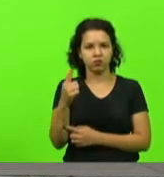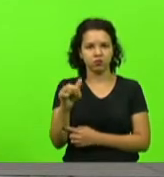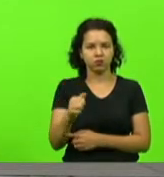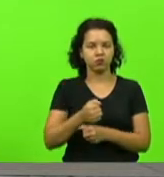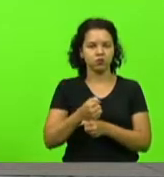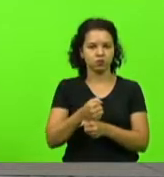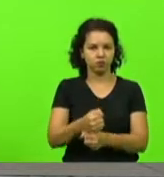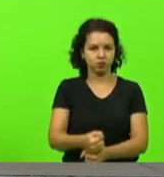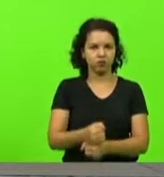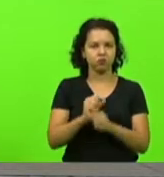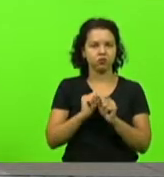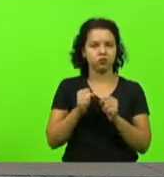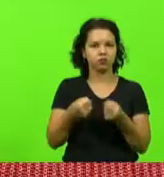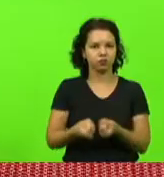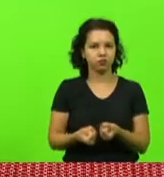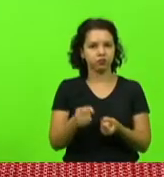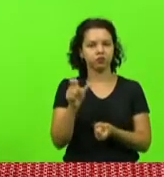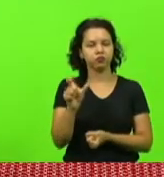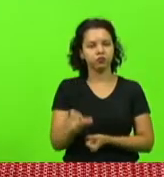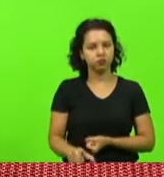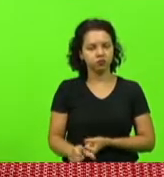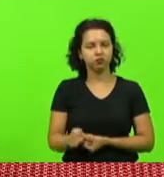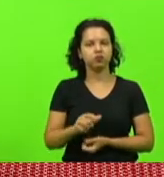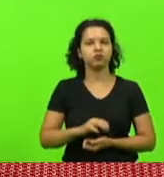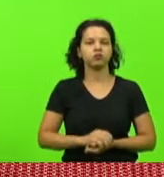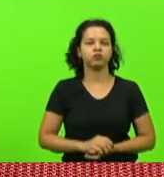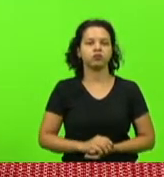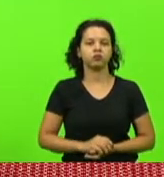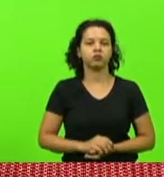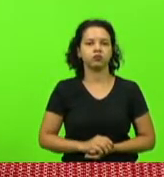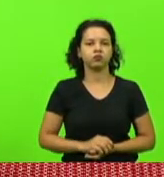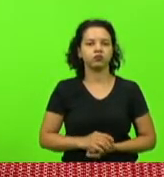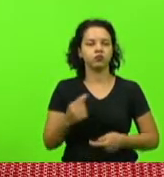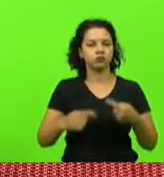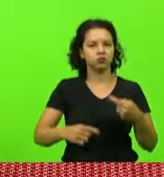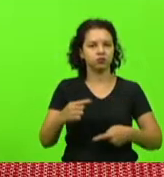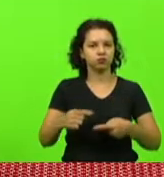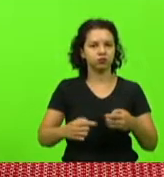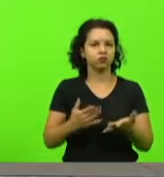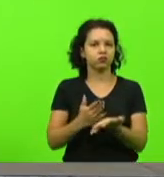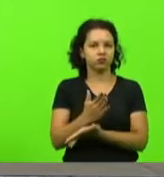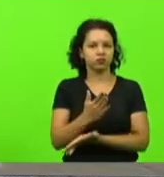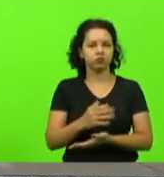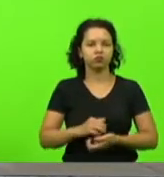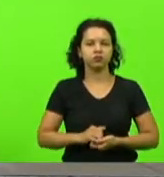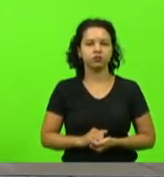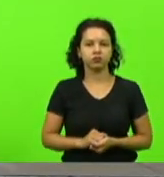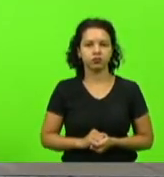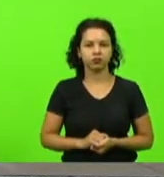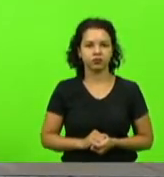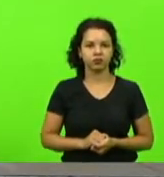consumidor. Em discussão, não havendo quem queira discutir, em votação, aprovado.